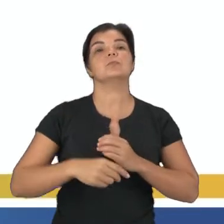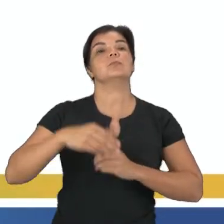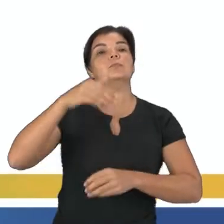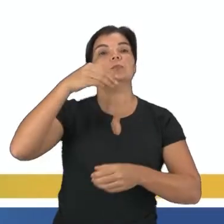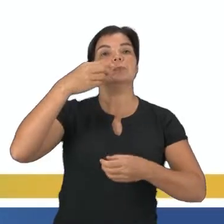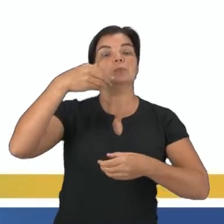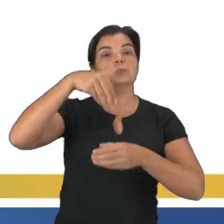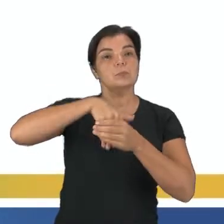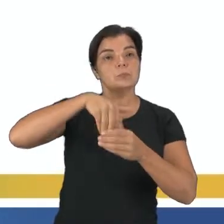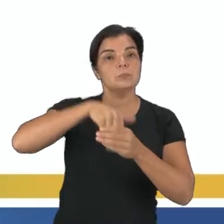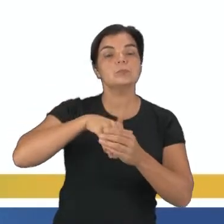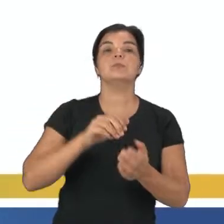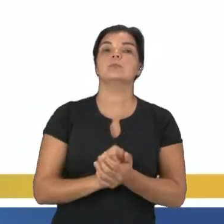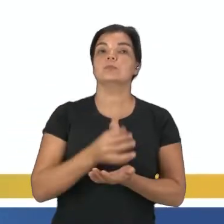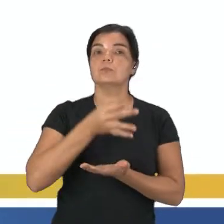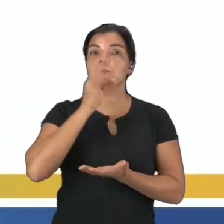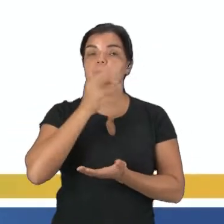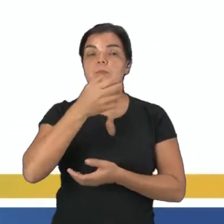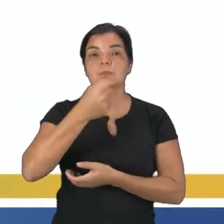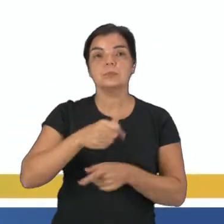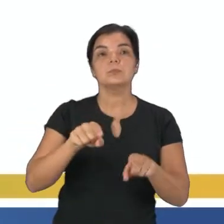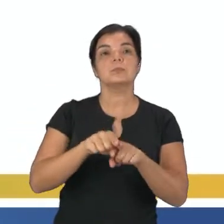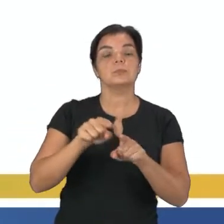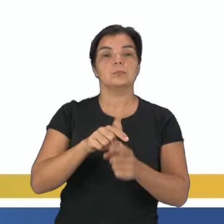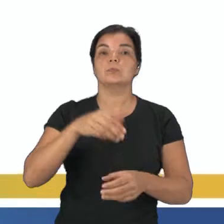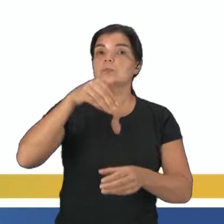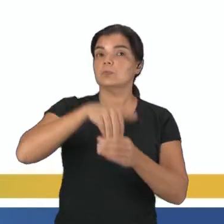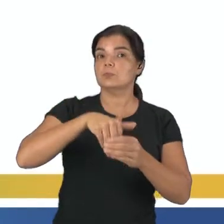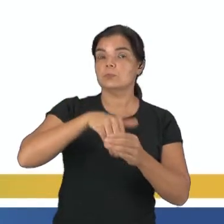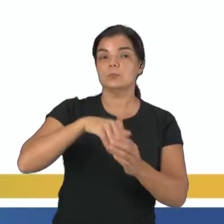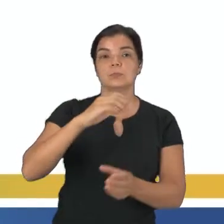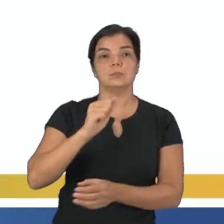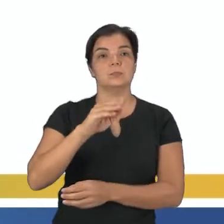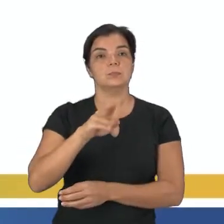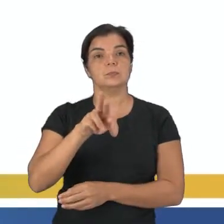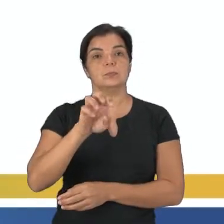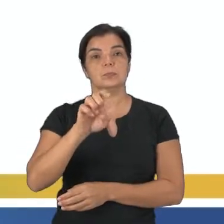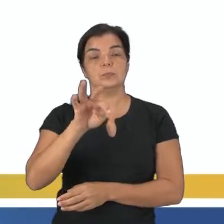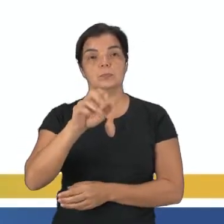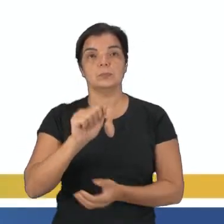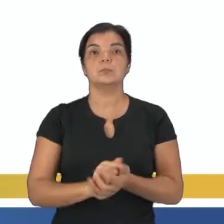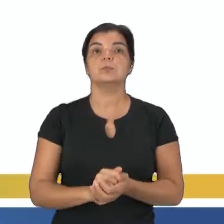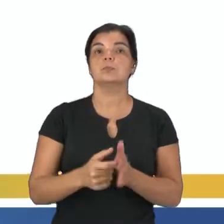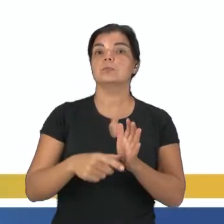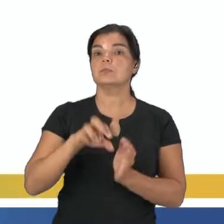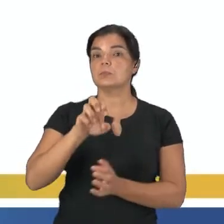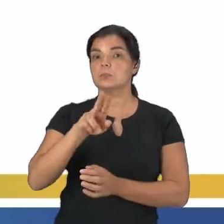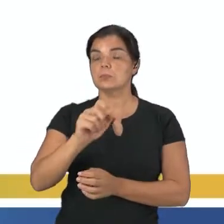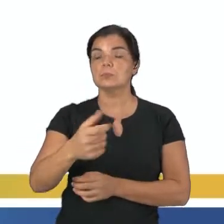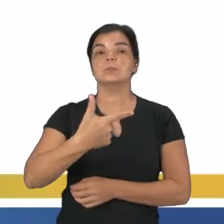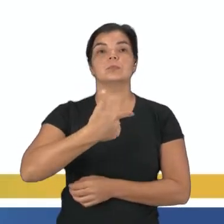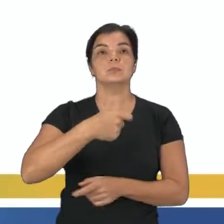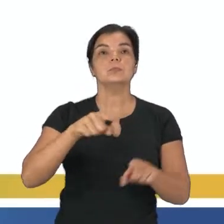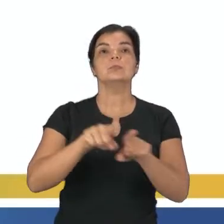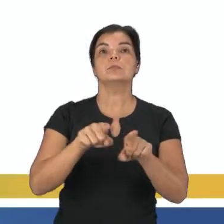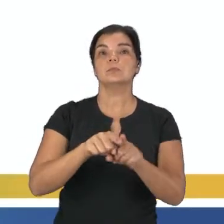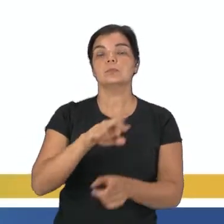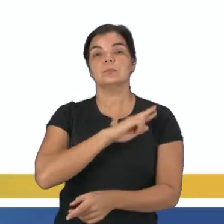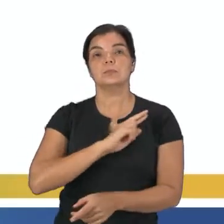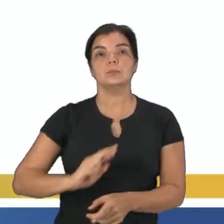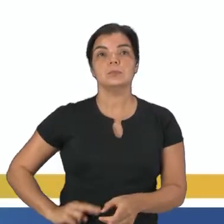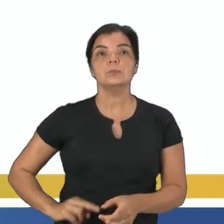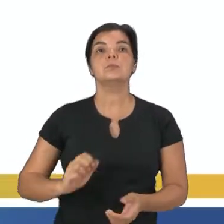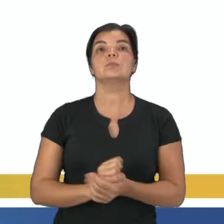eleitorais, a política do café com leite, o voto de cabresto, enfim. A gente vai ter a Era Vargas, depois vai ter a República Populista, a